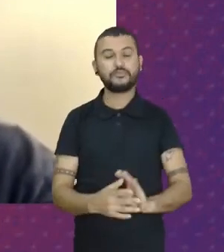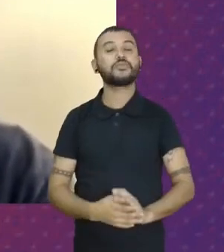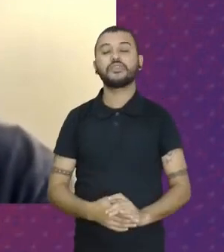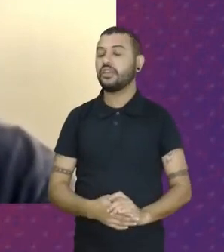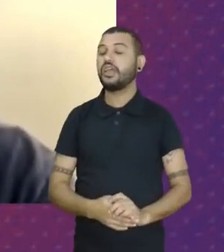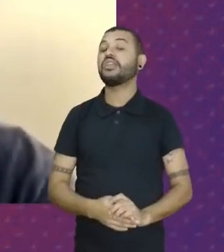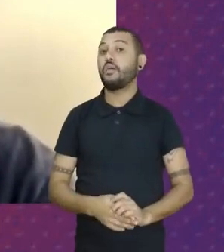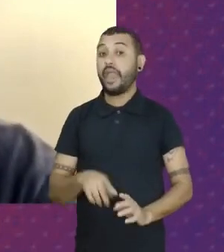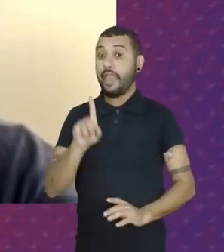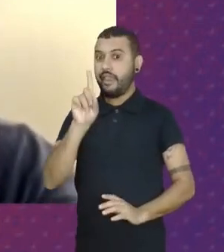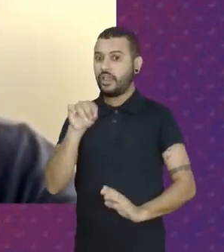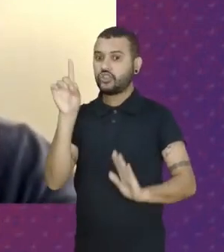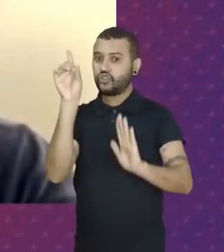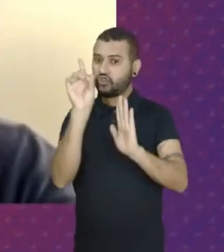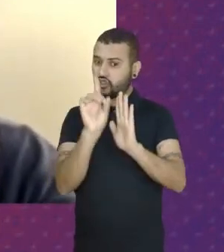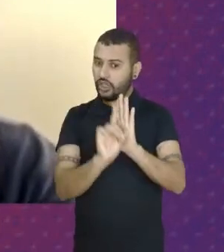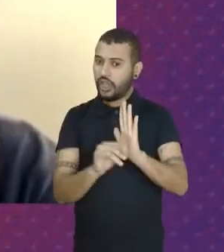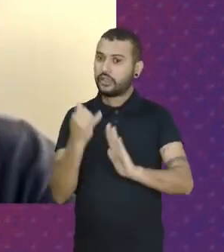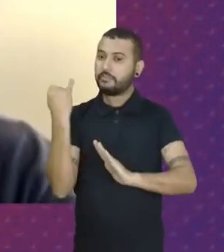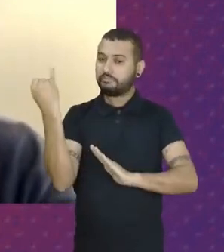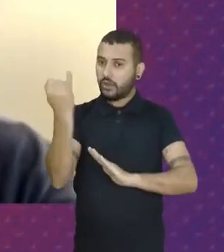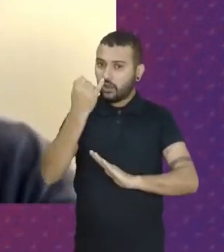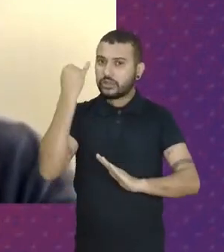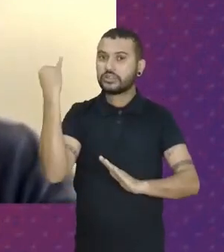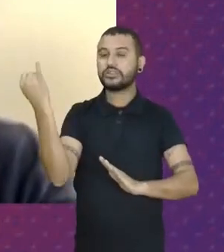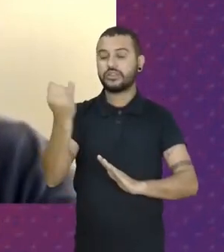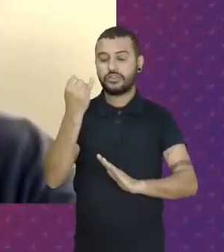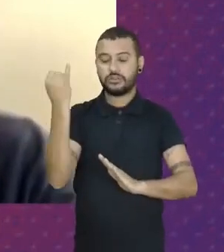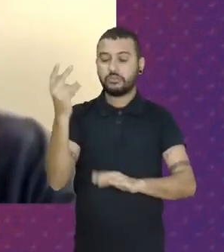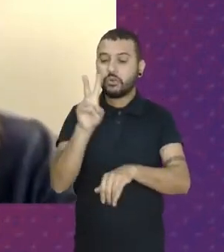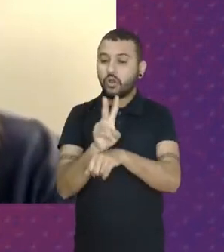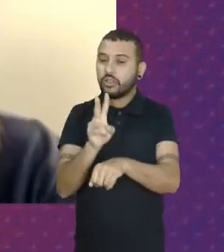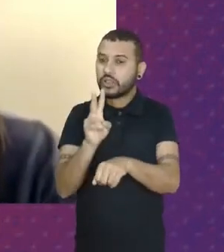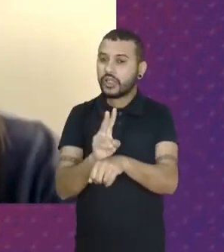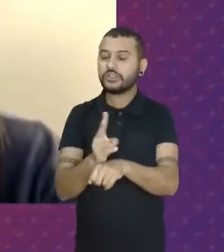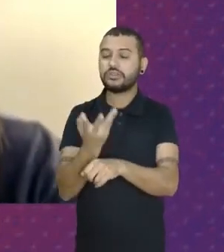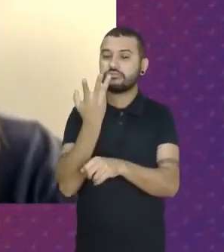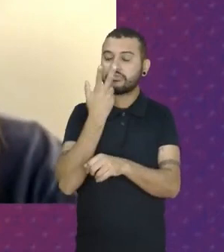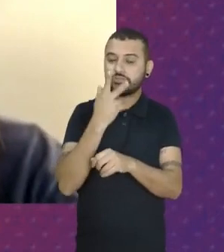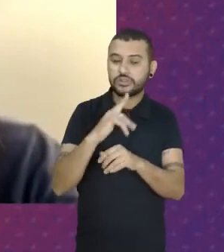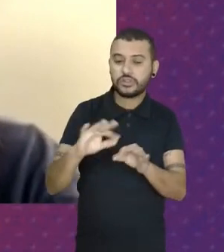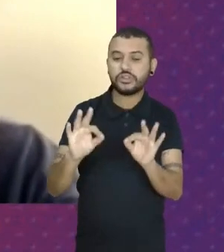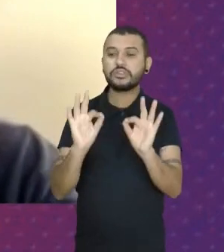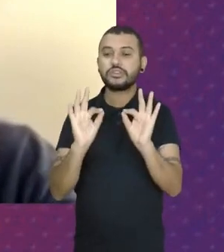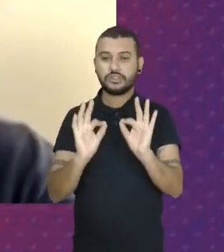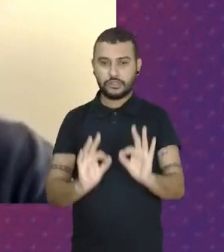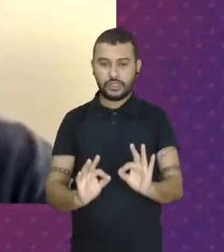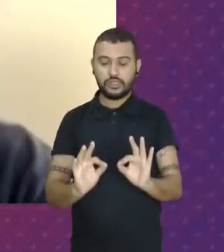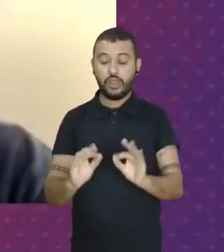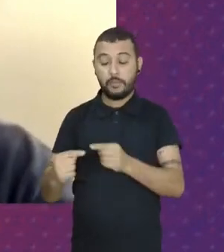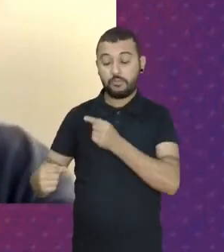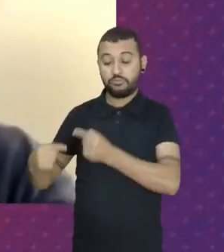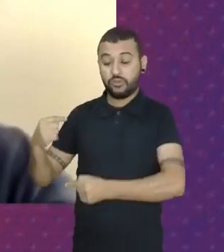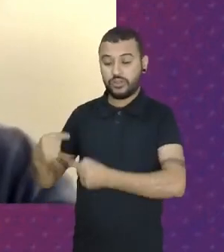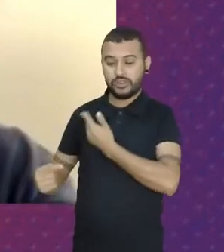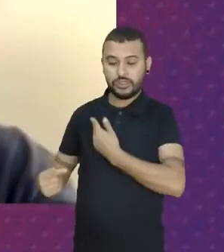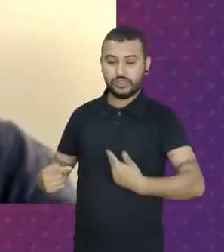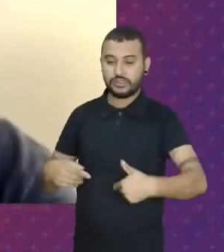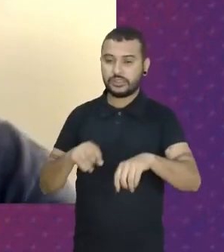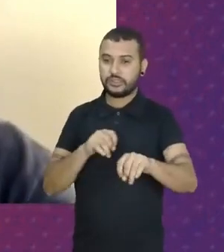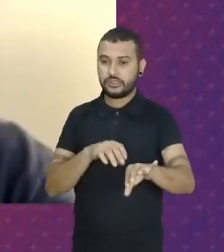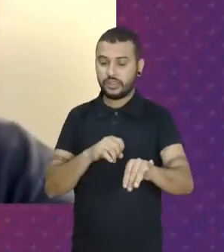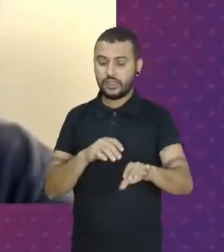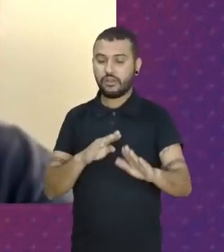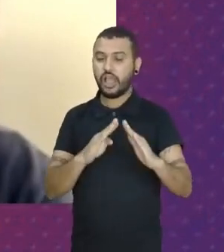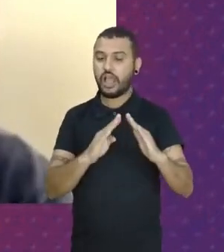da criança é fundamental para esse lugar aí da creche na política de educação, e é